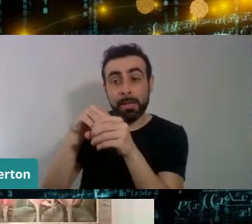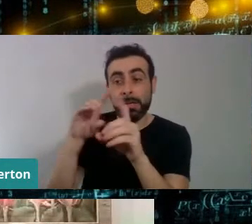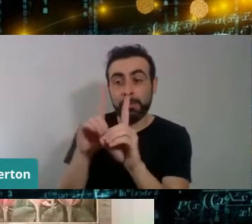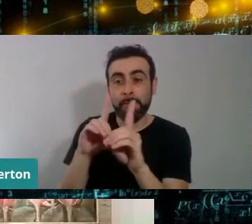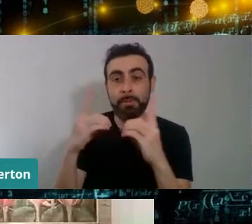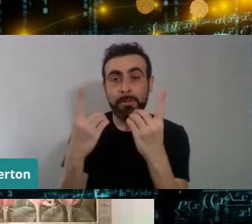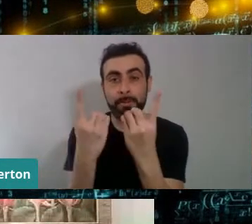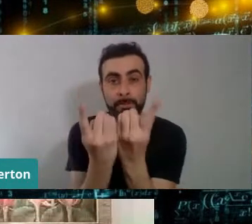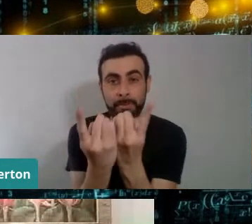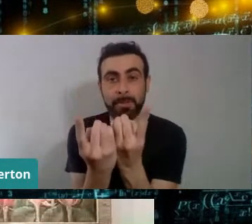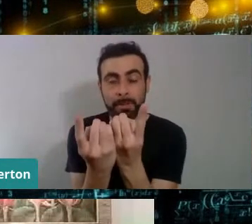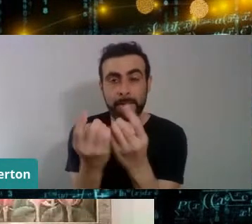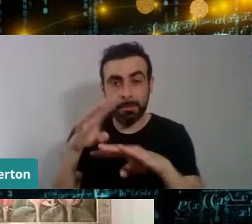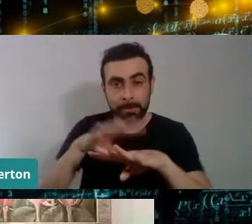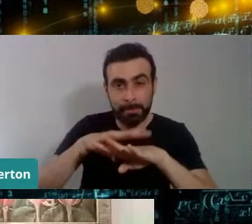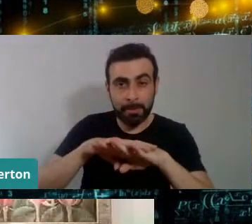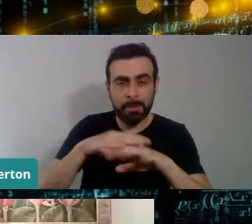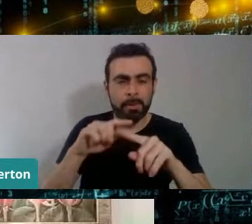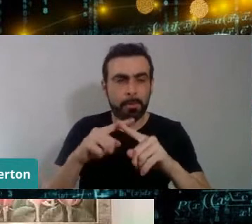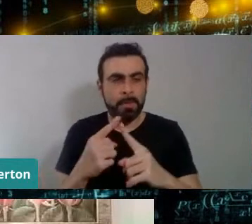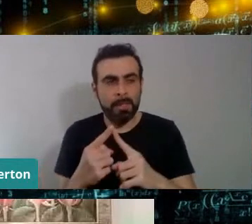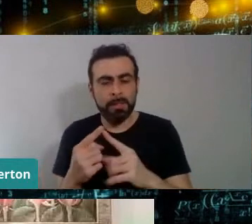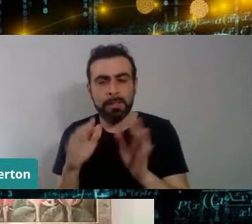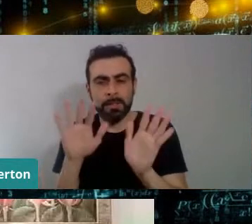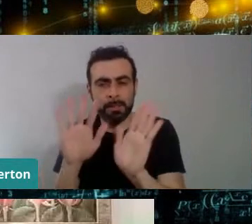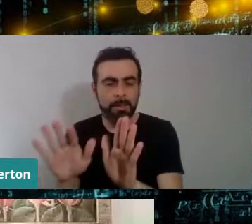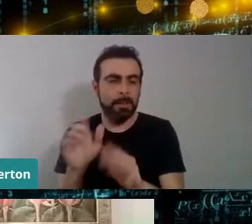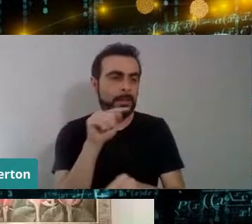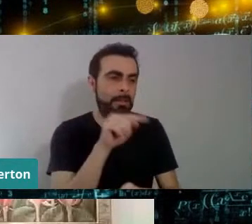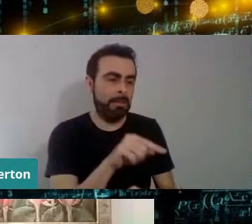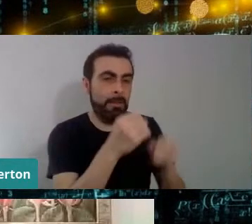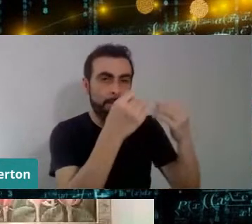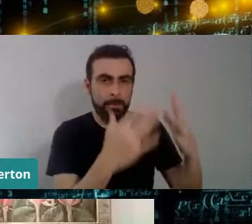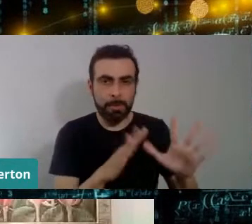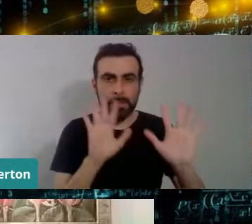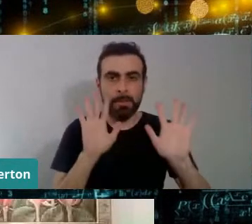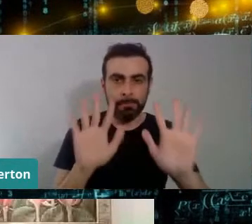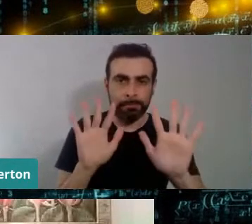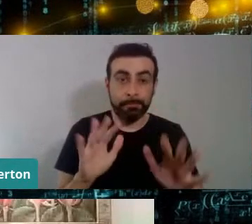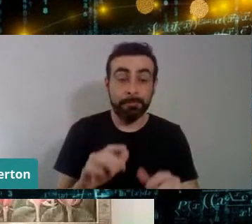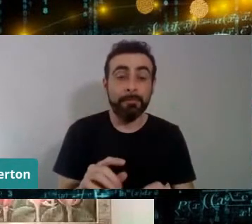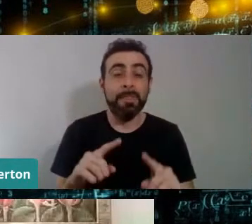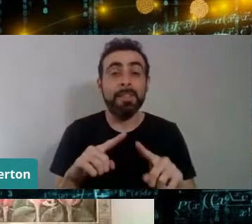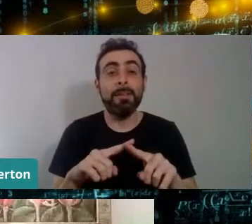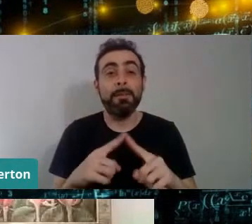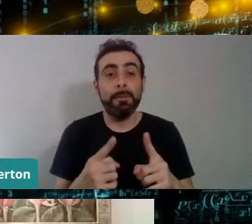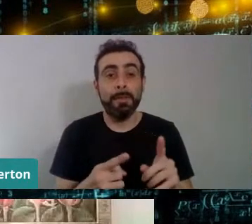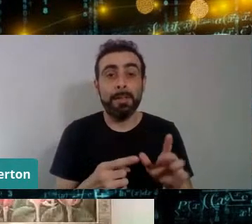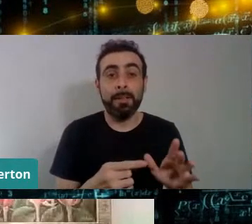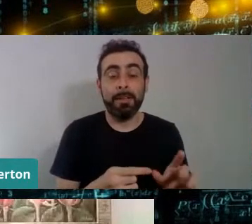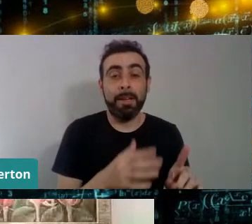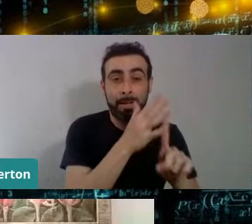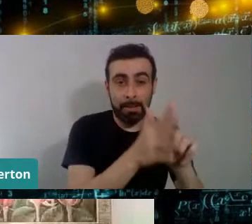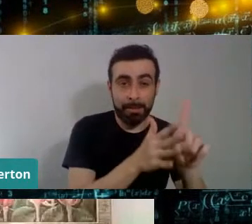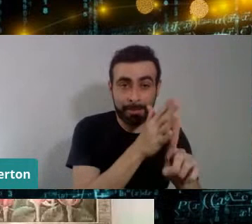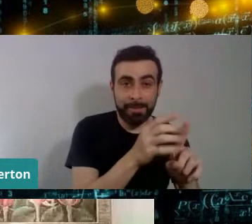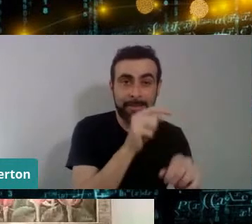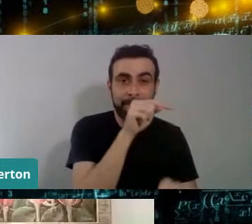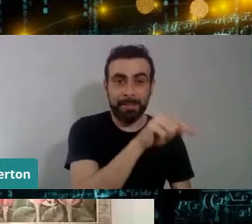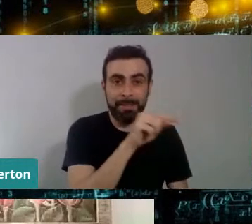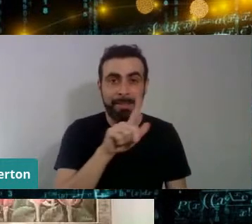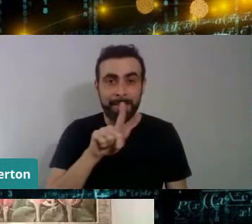matemática, né? Só que antes de eu falar do departamento de matemática, eu queria mais um dedinho de prosa do Guido, né? O professor